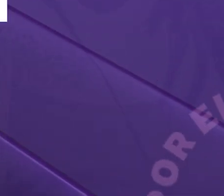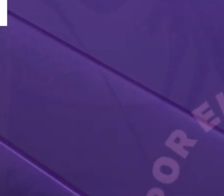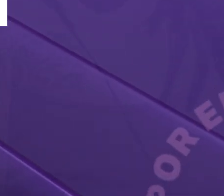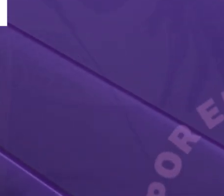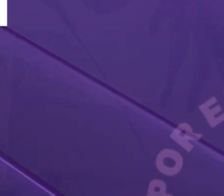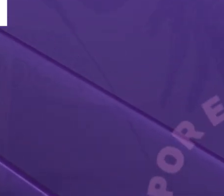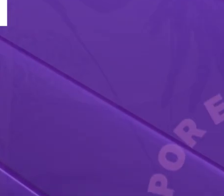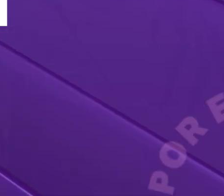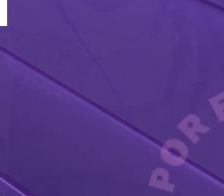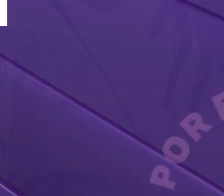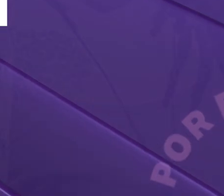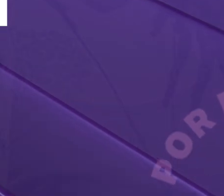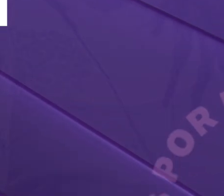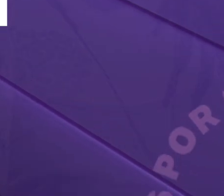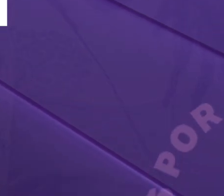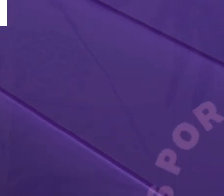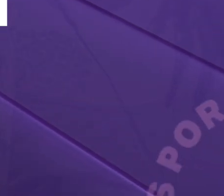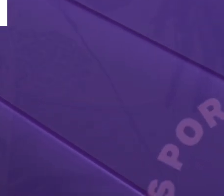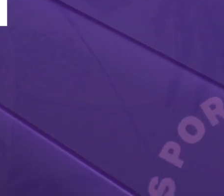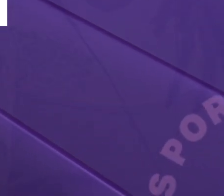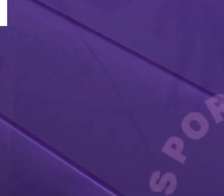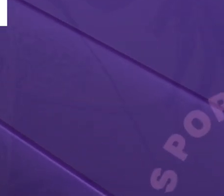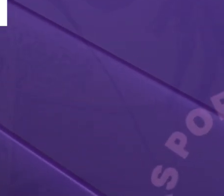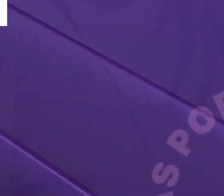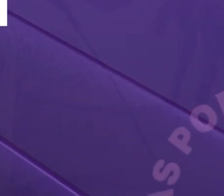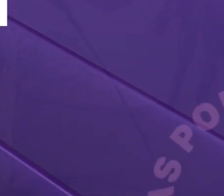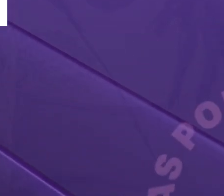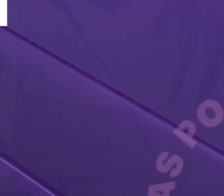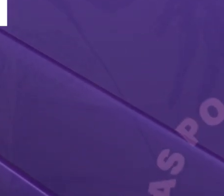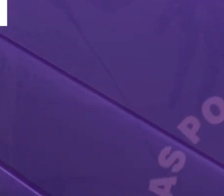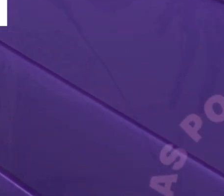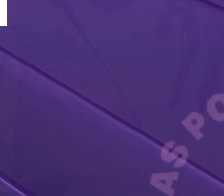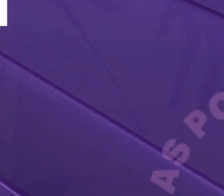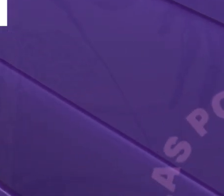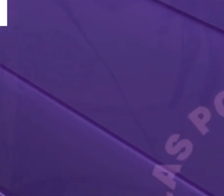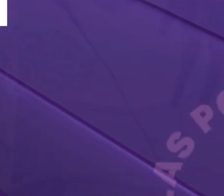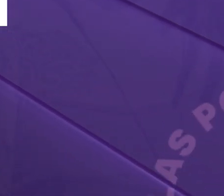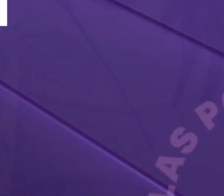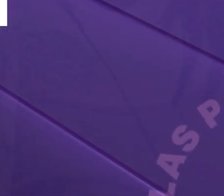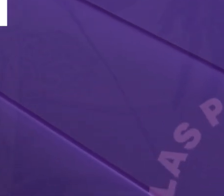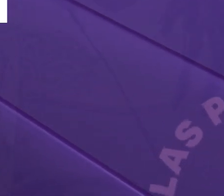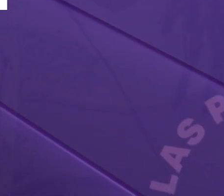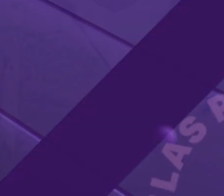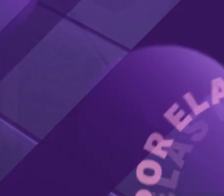Nesta semana discutimos sobre economia. Hoje preparamos um resumo com os pontos mais importantes.